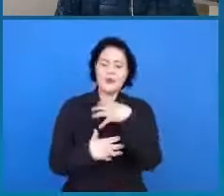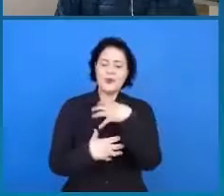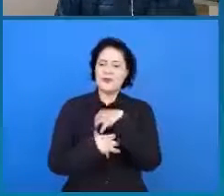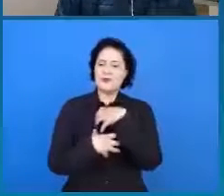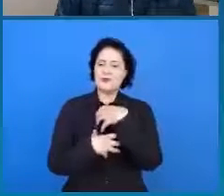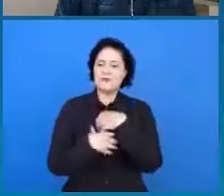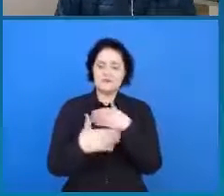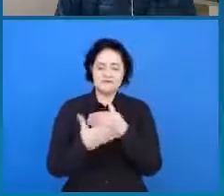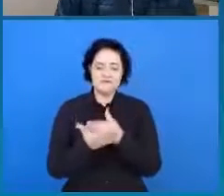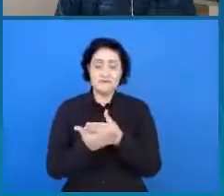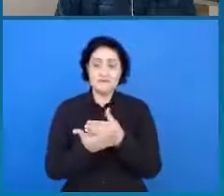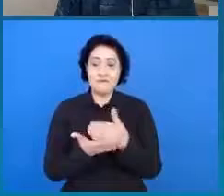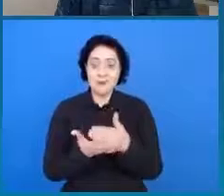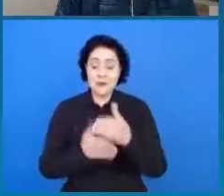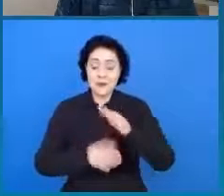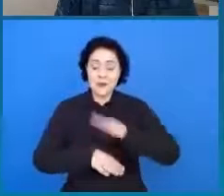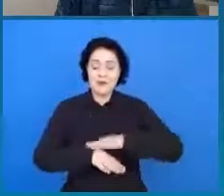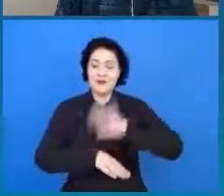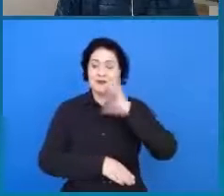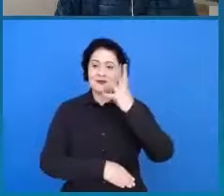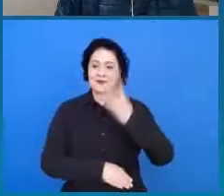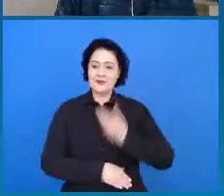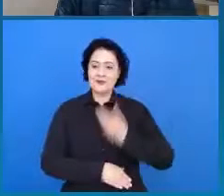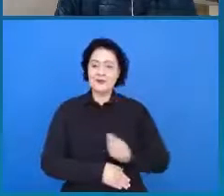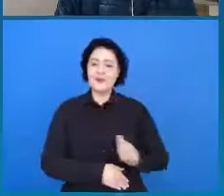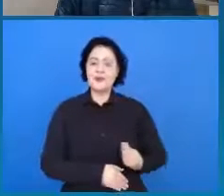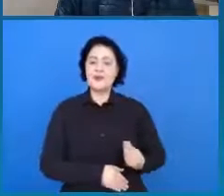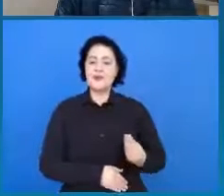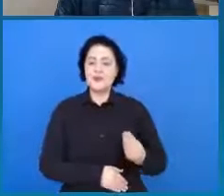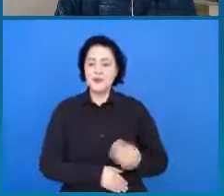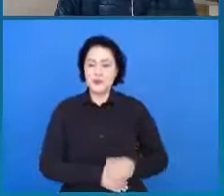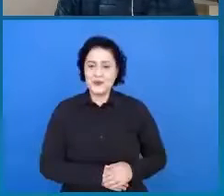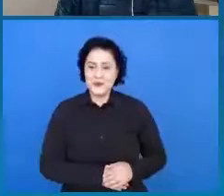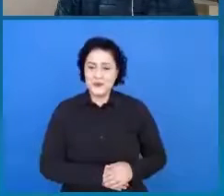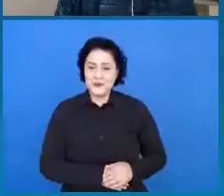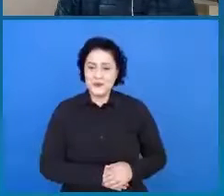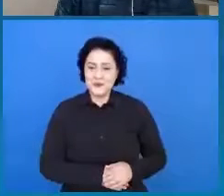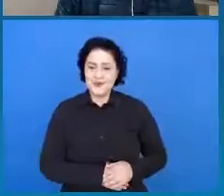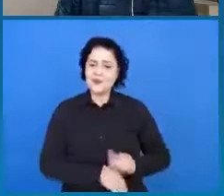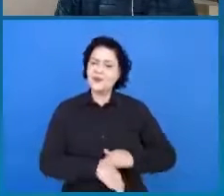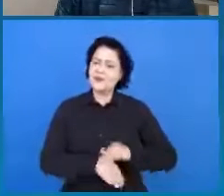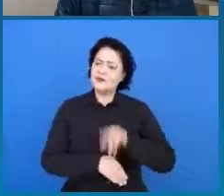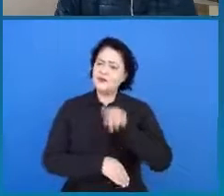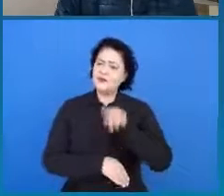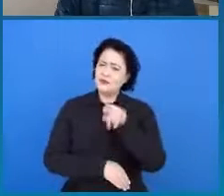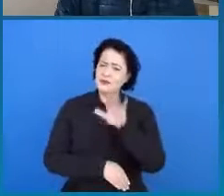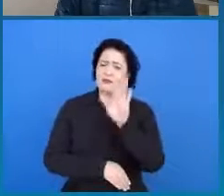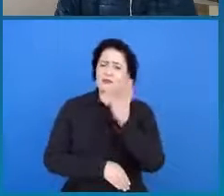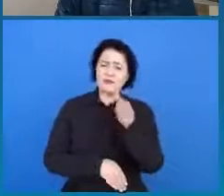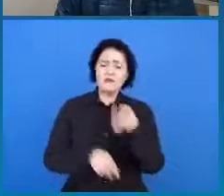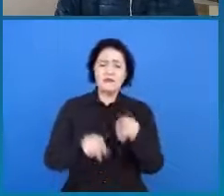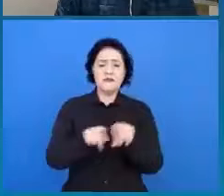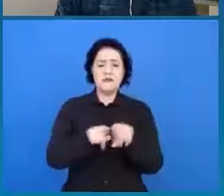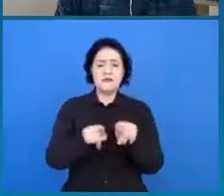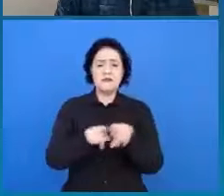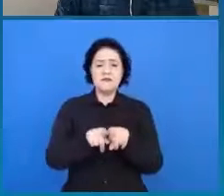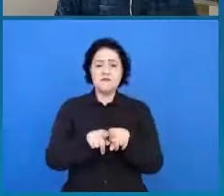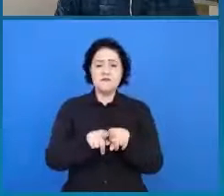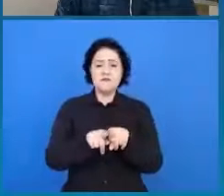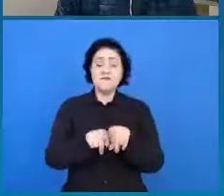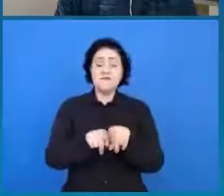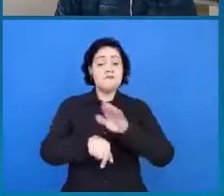tornou locutor do Momento Espírita não é possível que você já tenha colocado isto